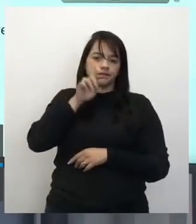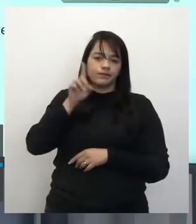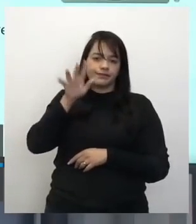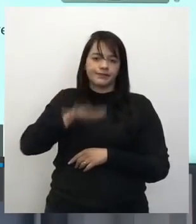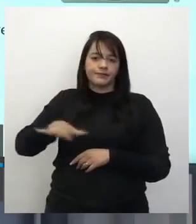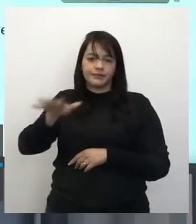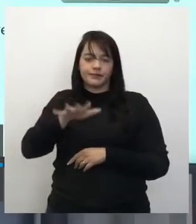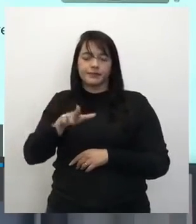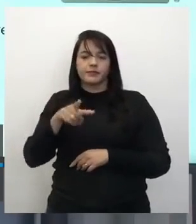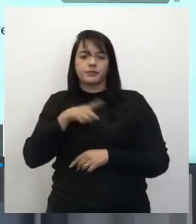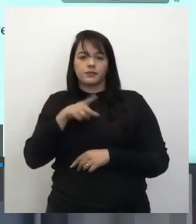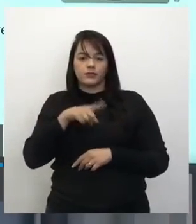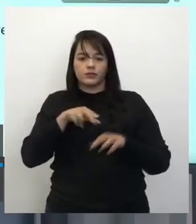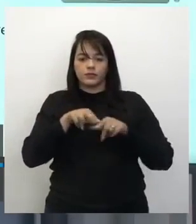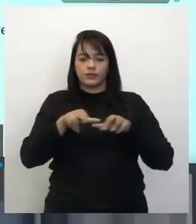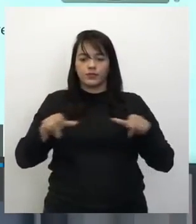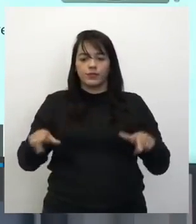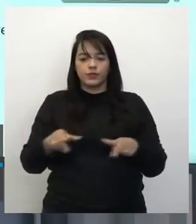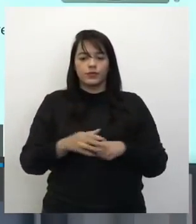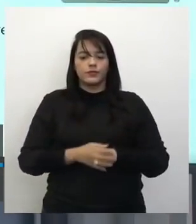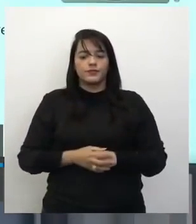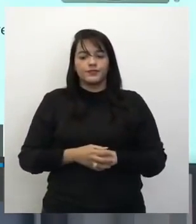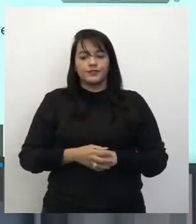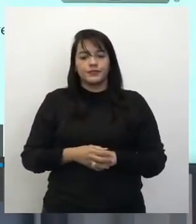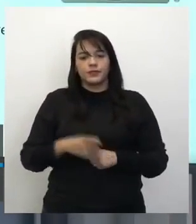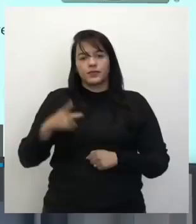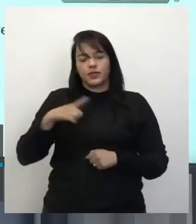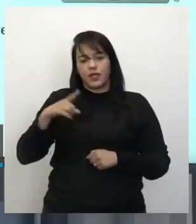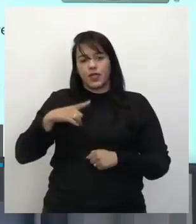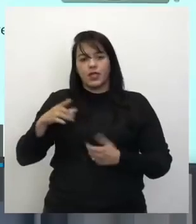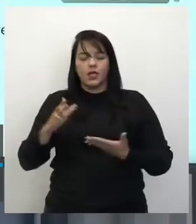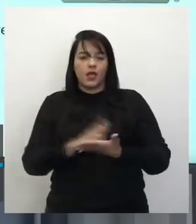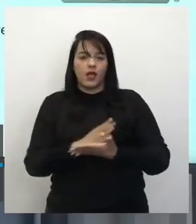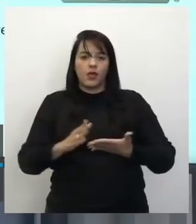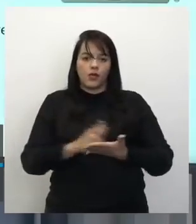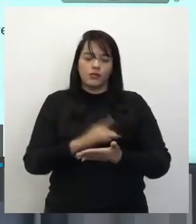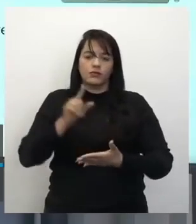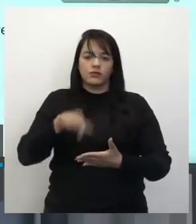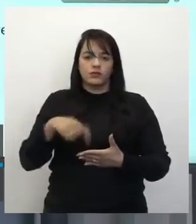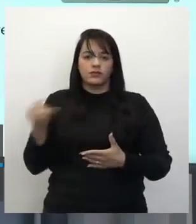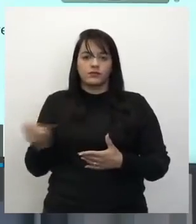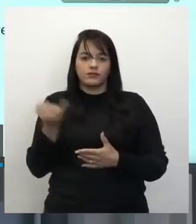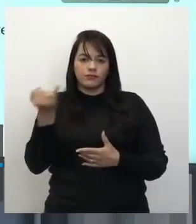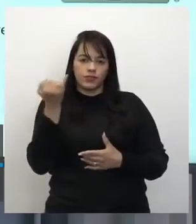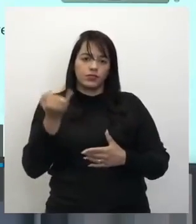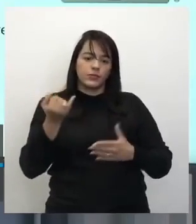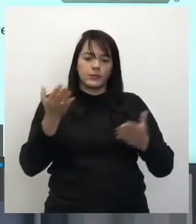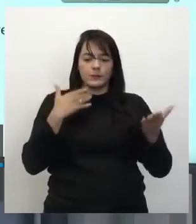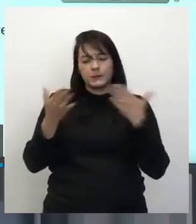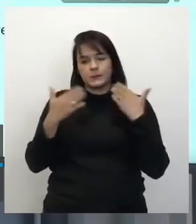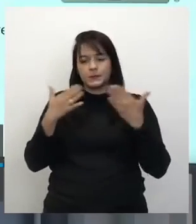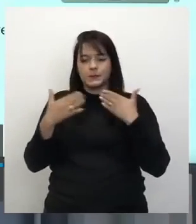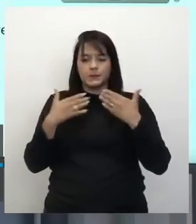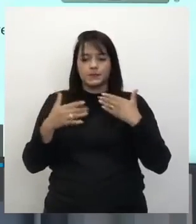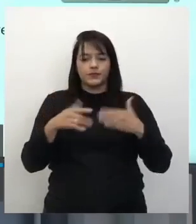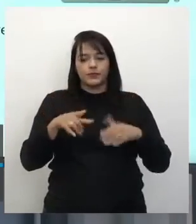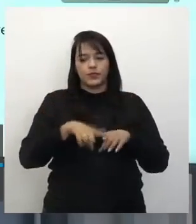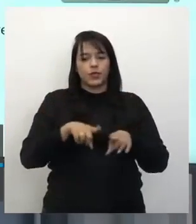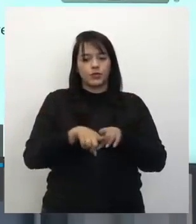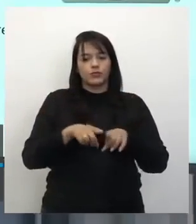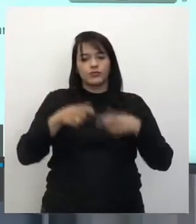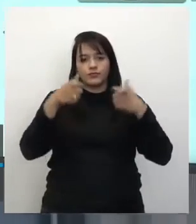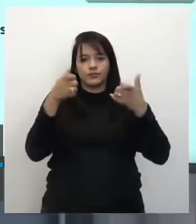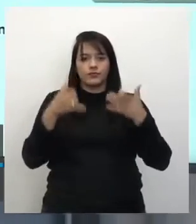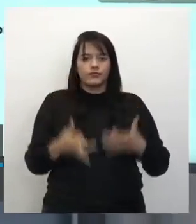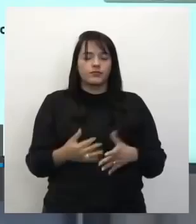também é chamado de Middle East. Então, a gente tem esses pontos cardeais, vão ser muito importantes. É um vocabulário muito importante para a gente aí saber, pelo